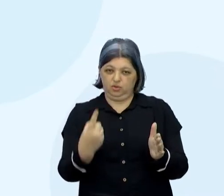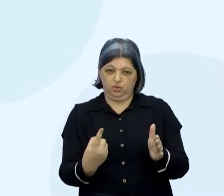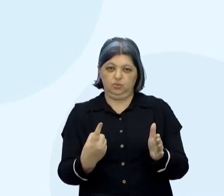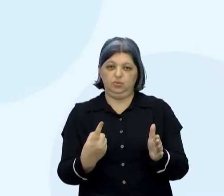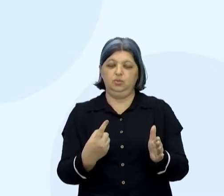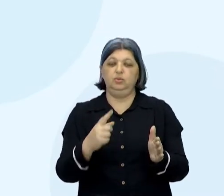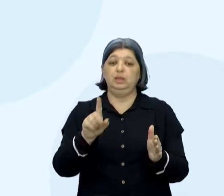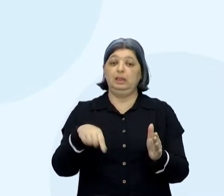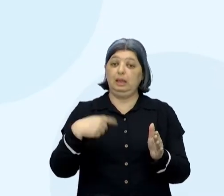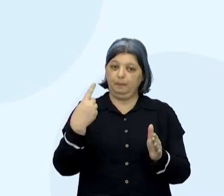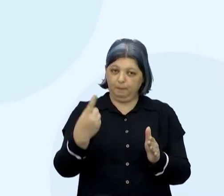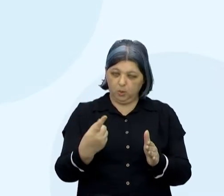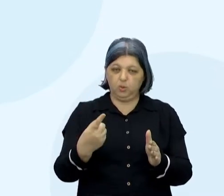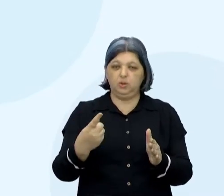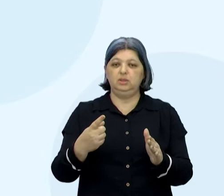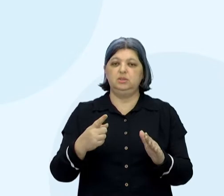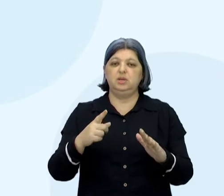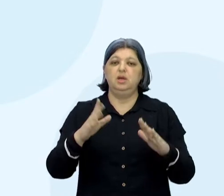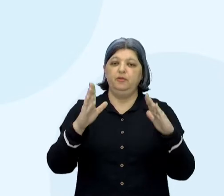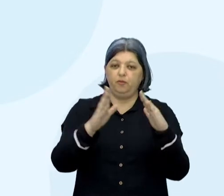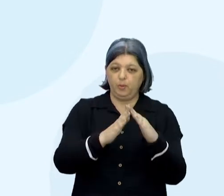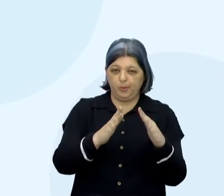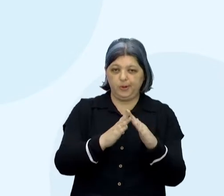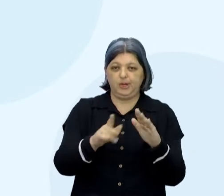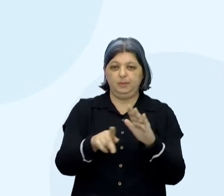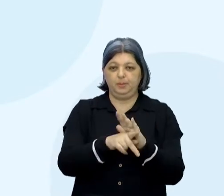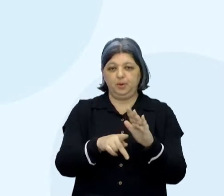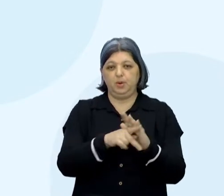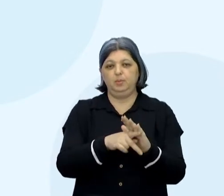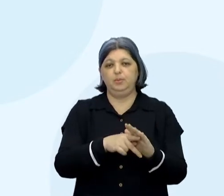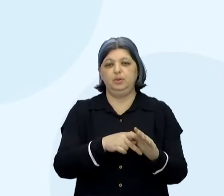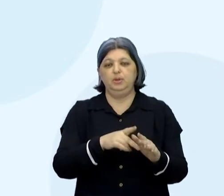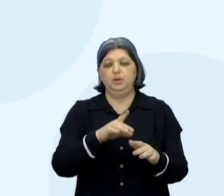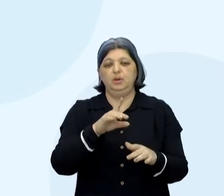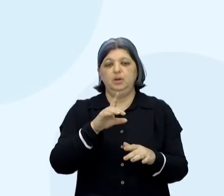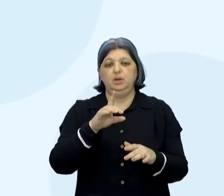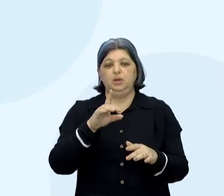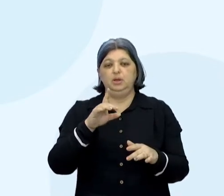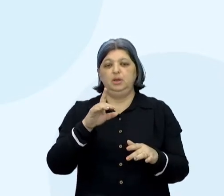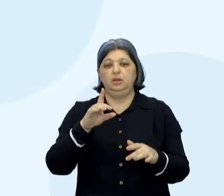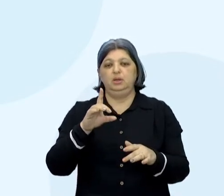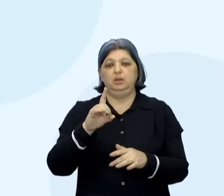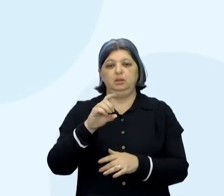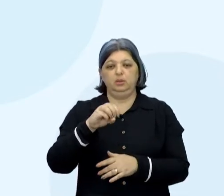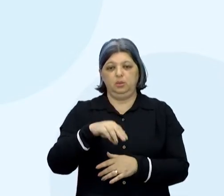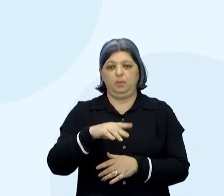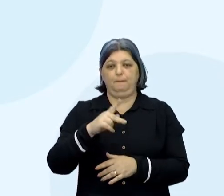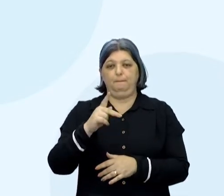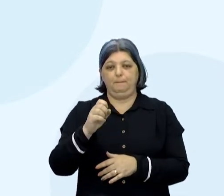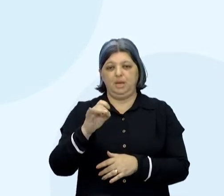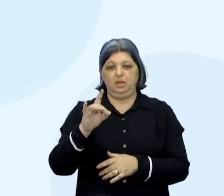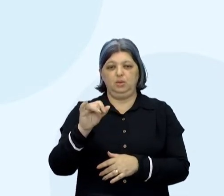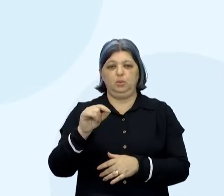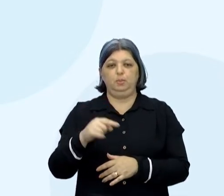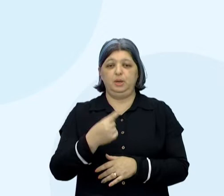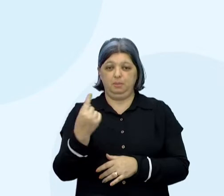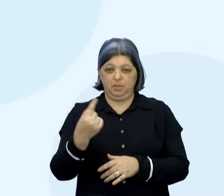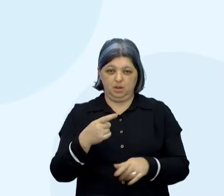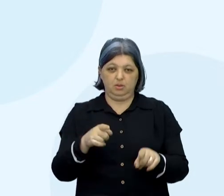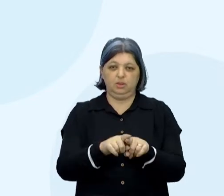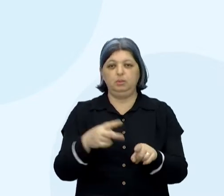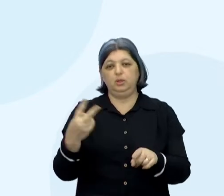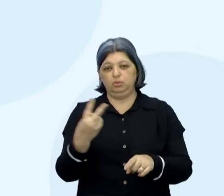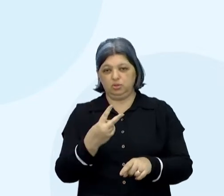Dom Pedro I e o Dom Pedro II, de 1822 a 1889,